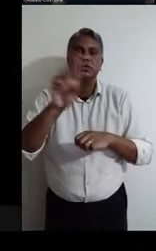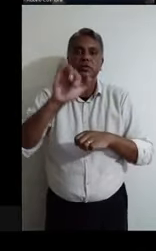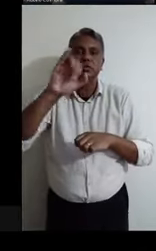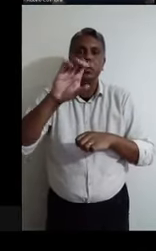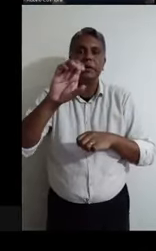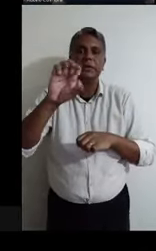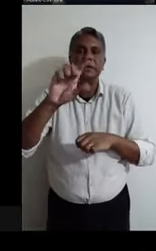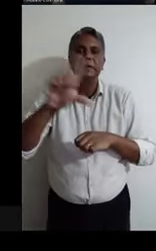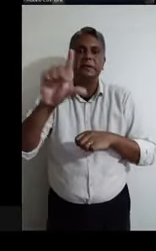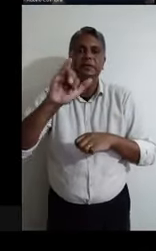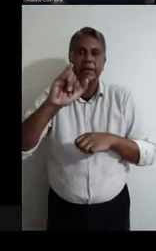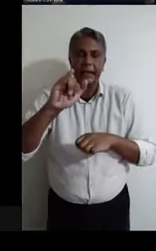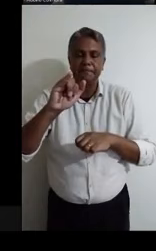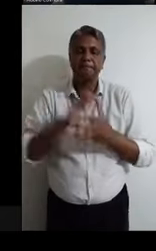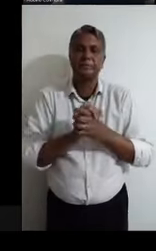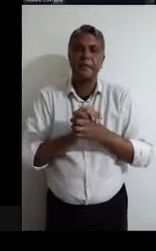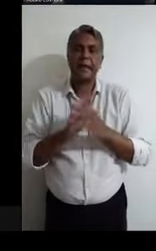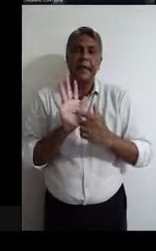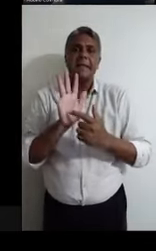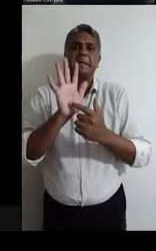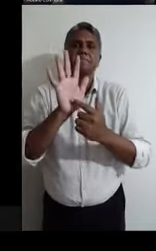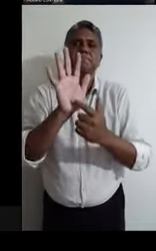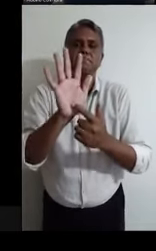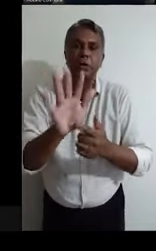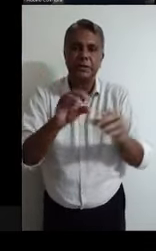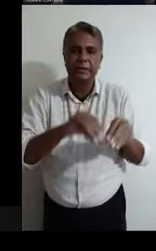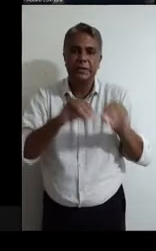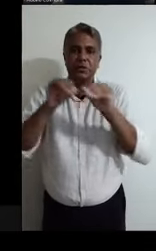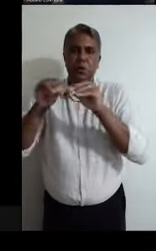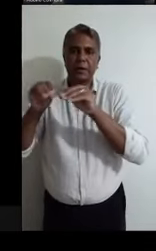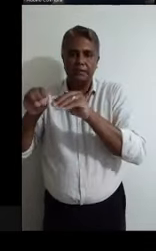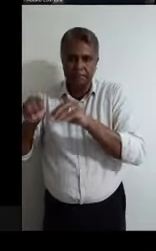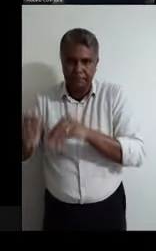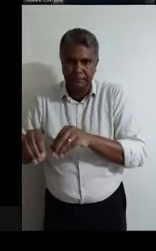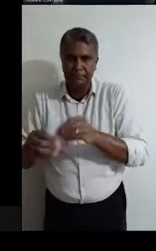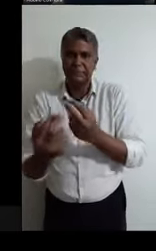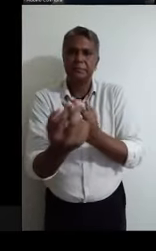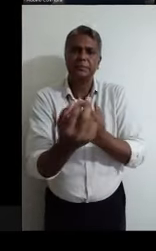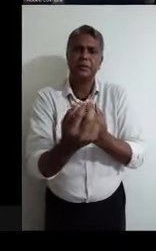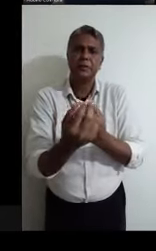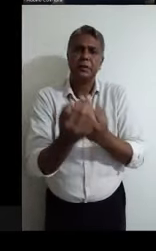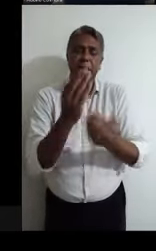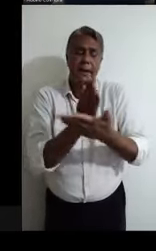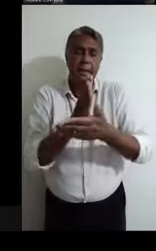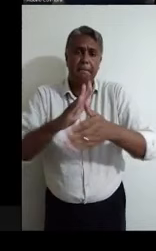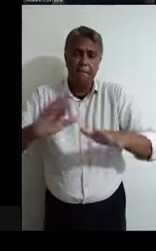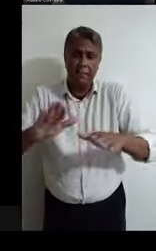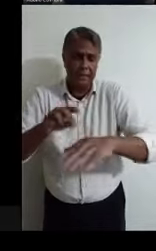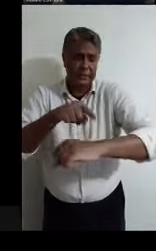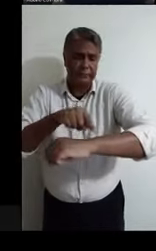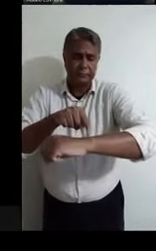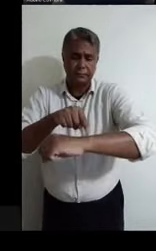a equação da aceleração, da velocidade e do deslocamento de forma a eliminar a variável do tempo